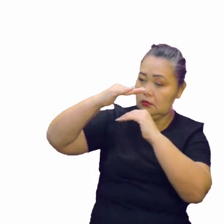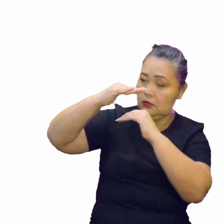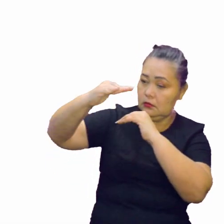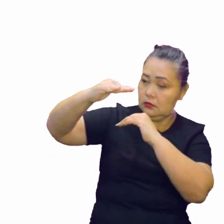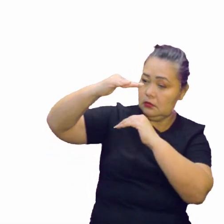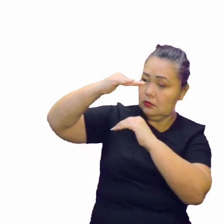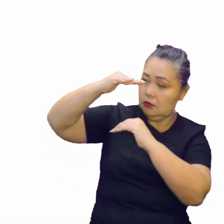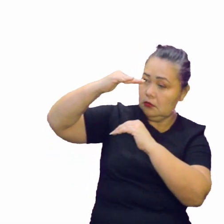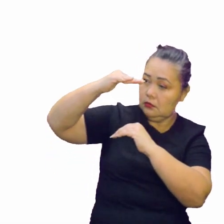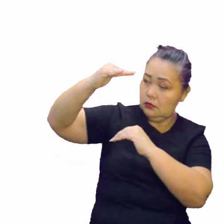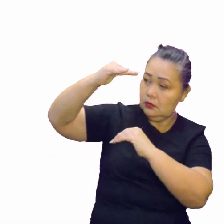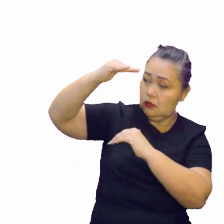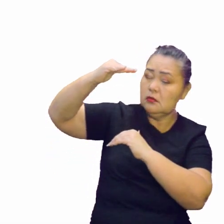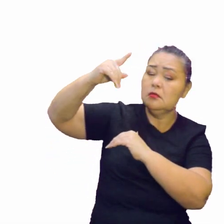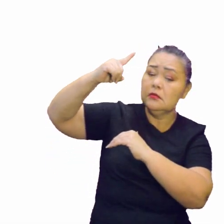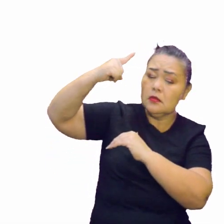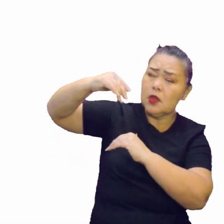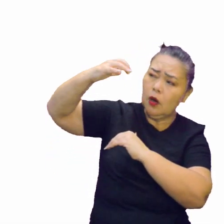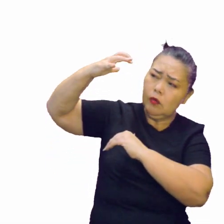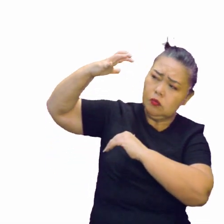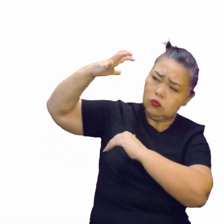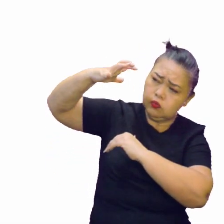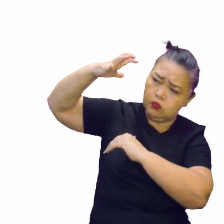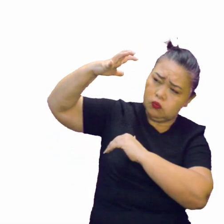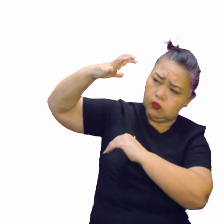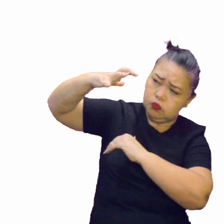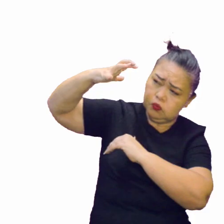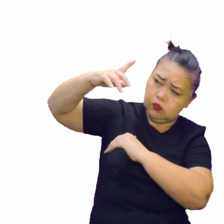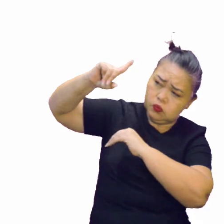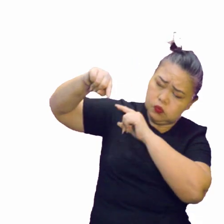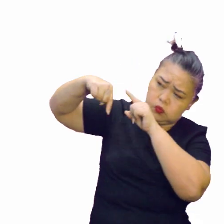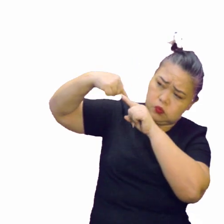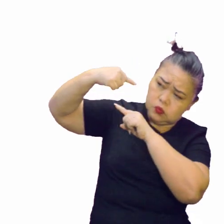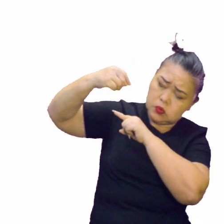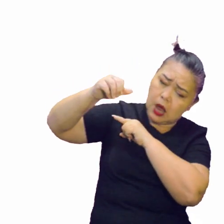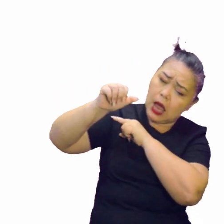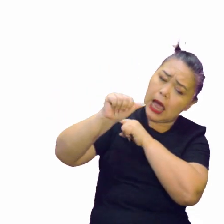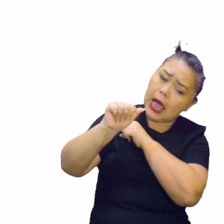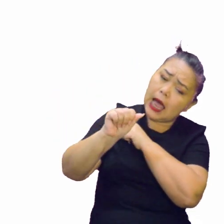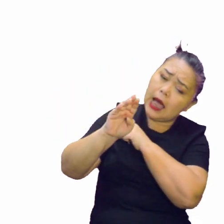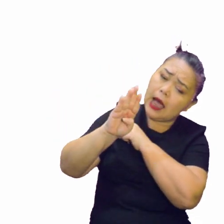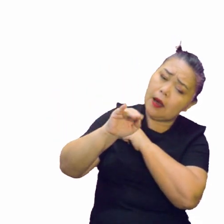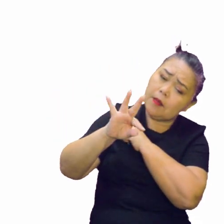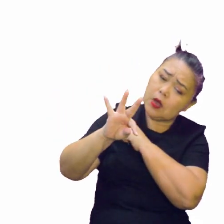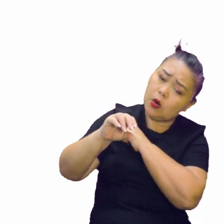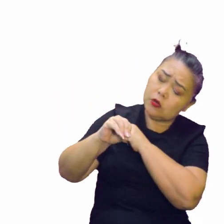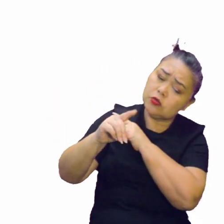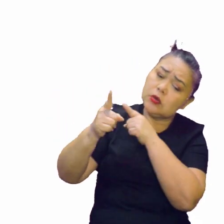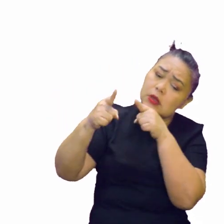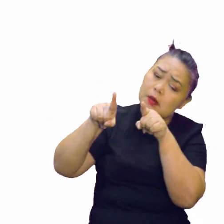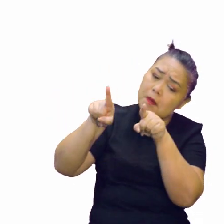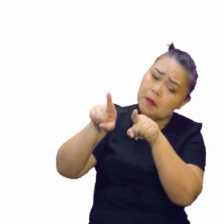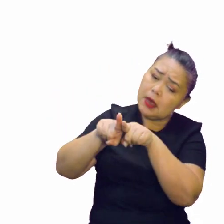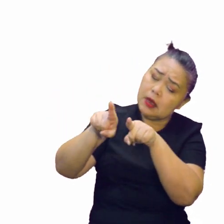sofrendo pressões de fatores abióticos e bióticos. E temos que fazer